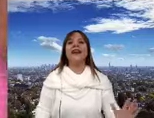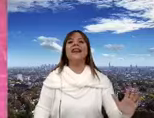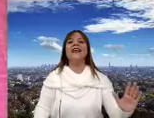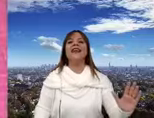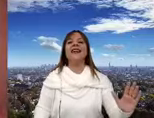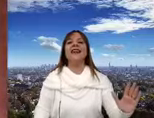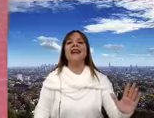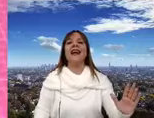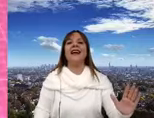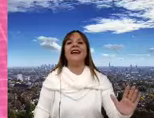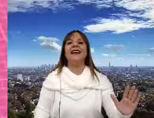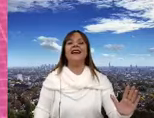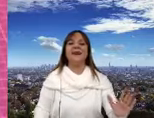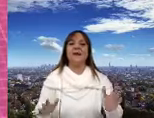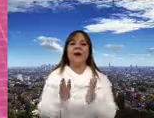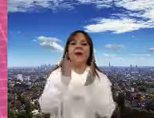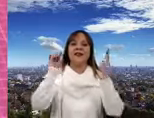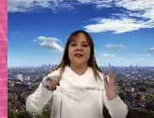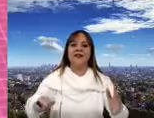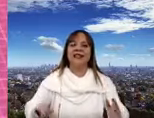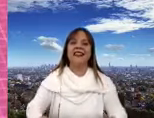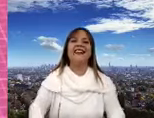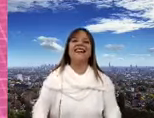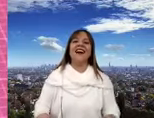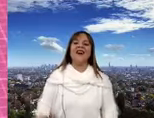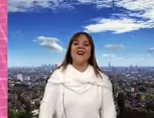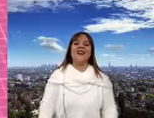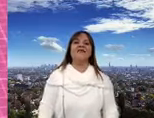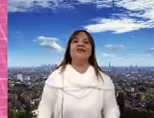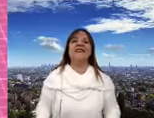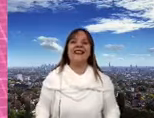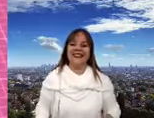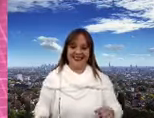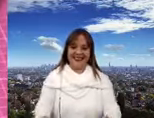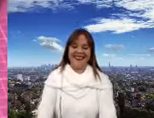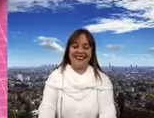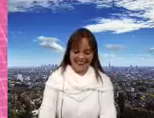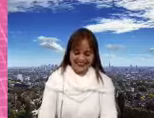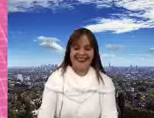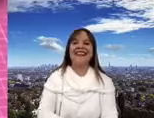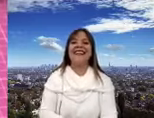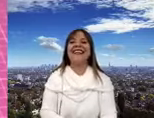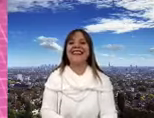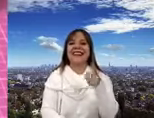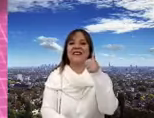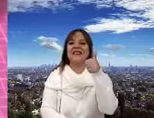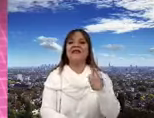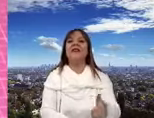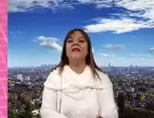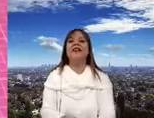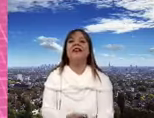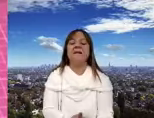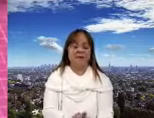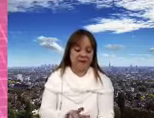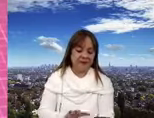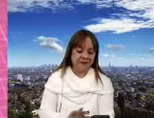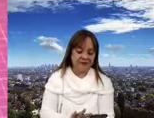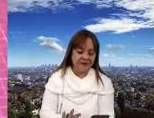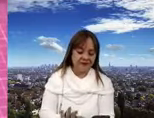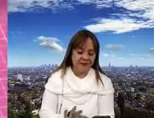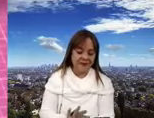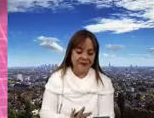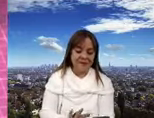Aí! Aí! Boa, Ficou bom? Stephanie! Tá ótimo! Então, vamos começar, então? Vamos, linda! Ó, a